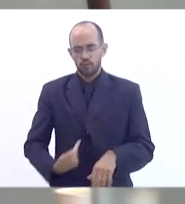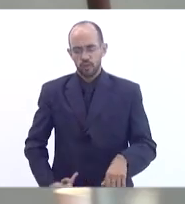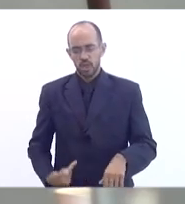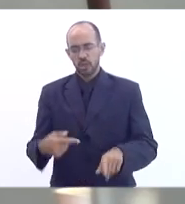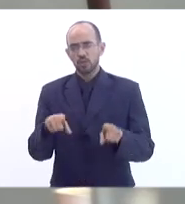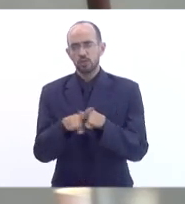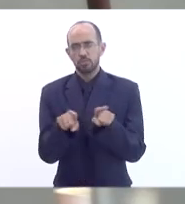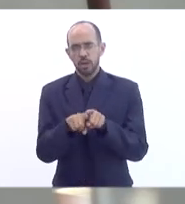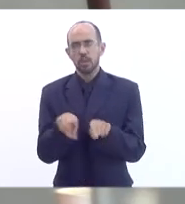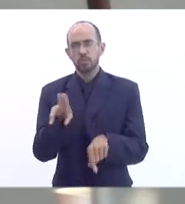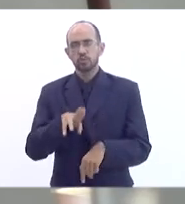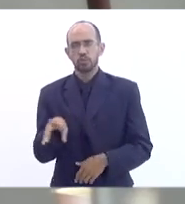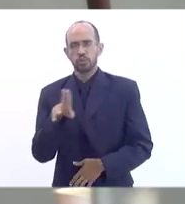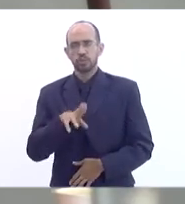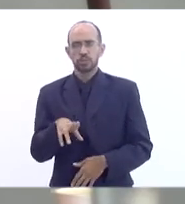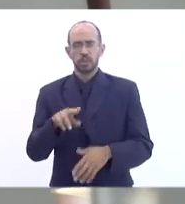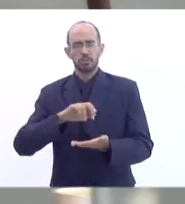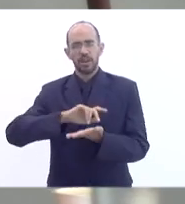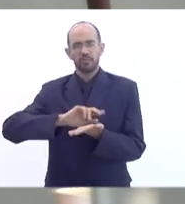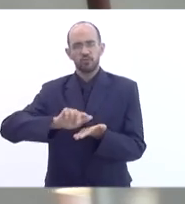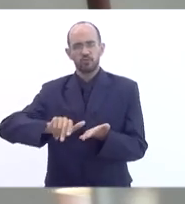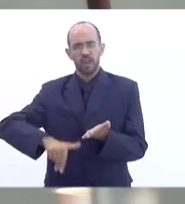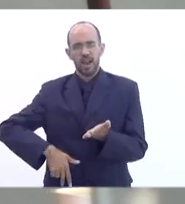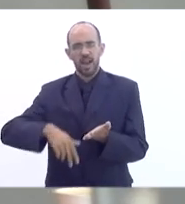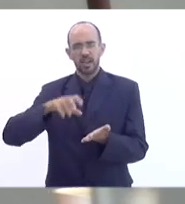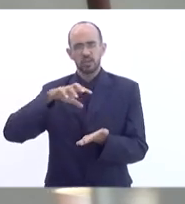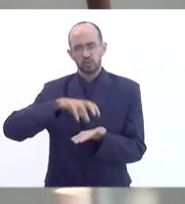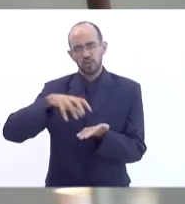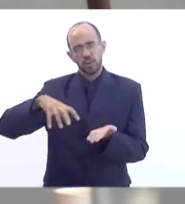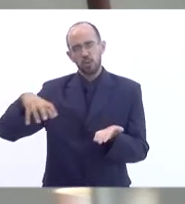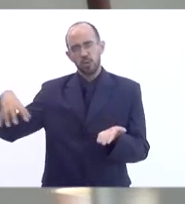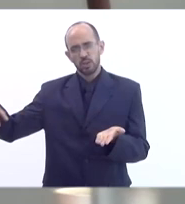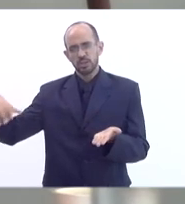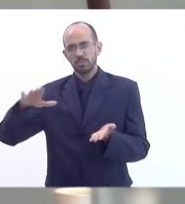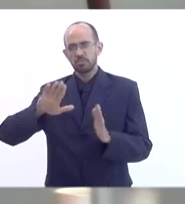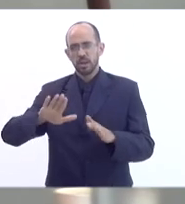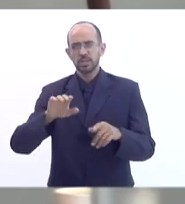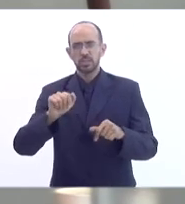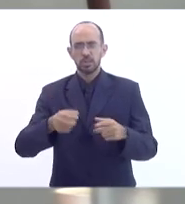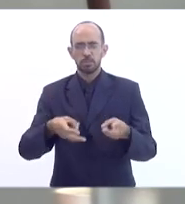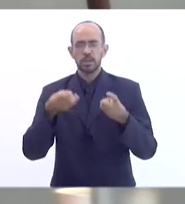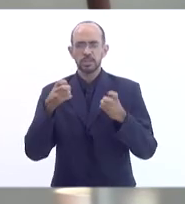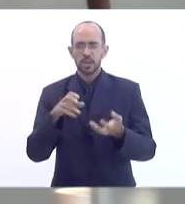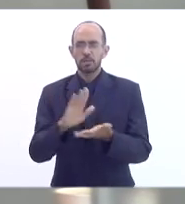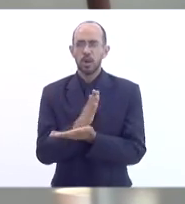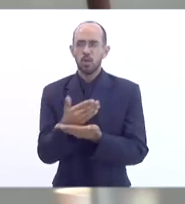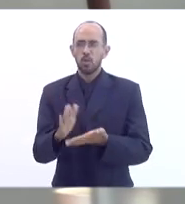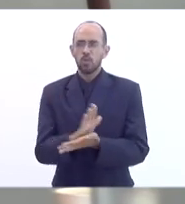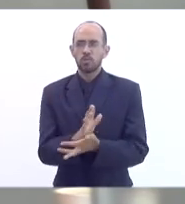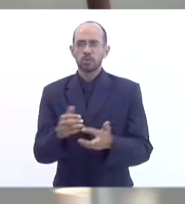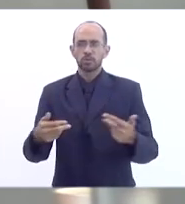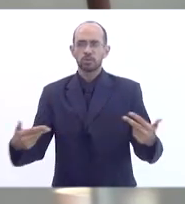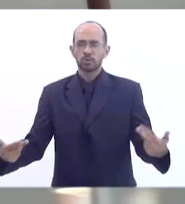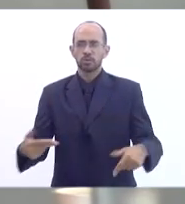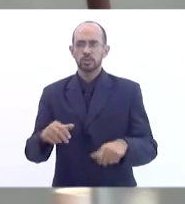não só para as carreiras de segurança mas para outras carreiras da saúde e a gente se depara com alguns casos crônicos